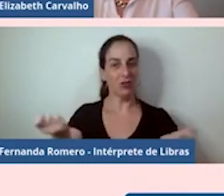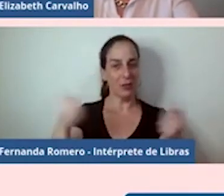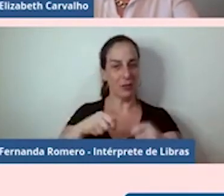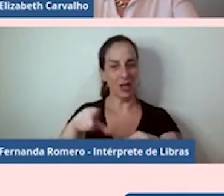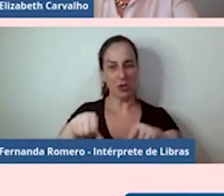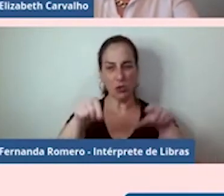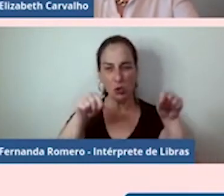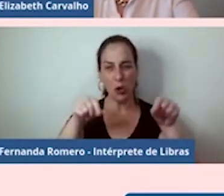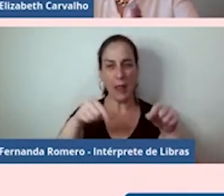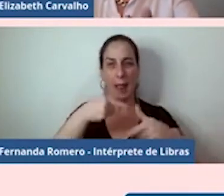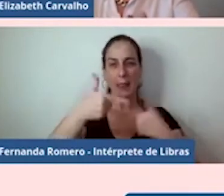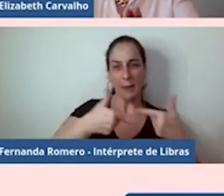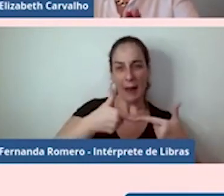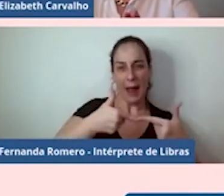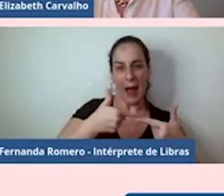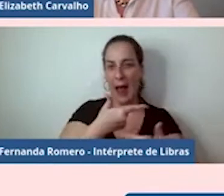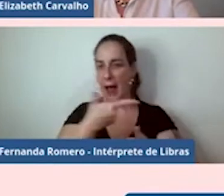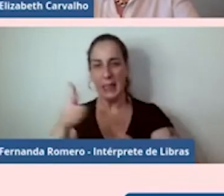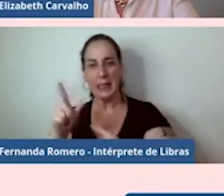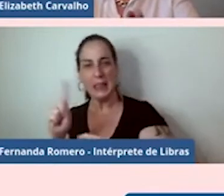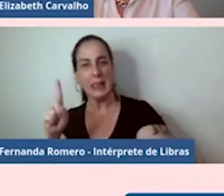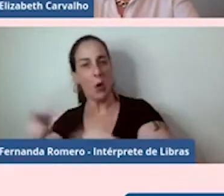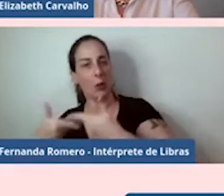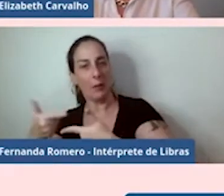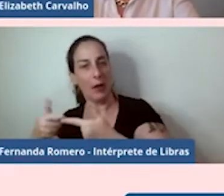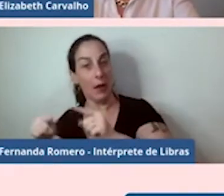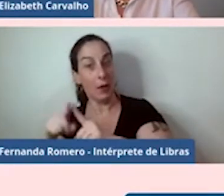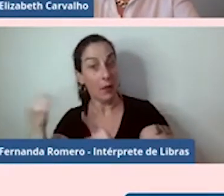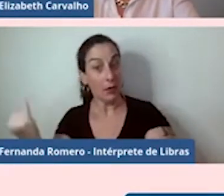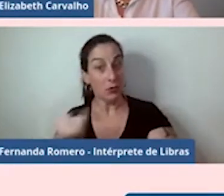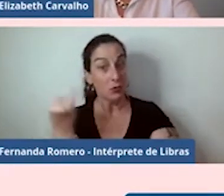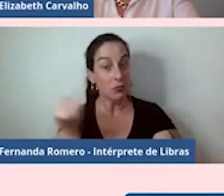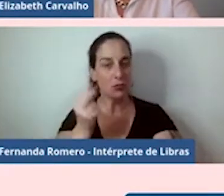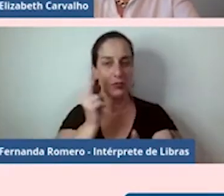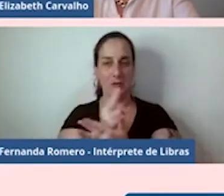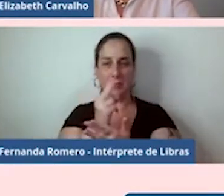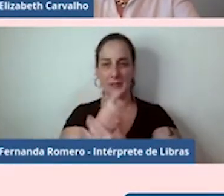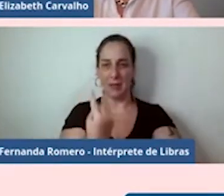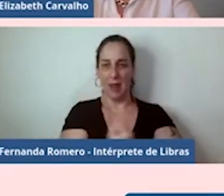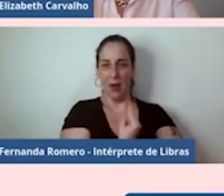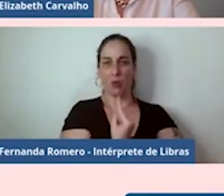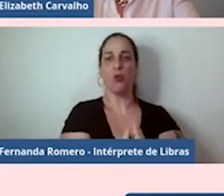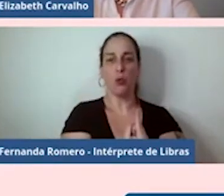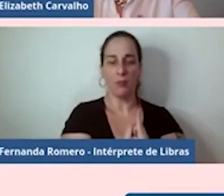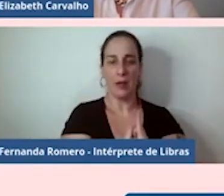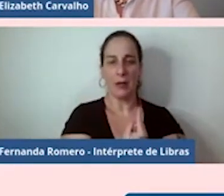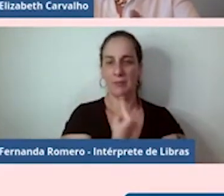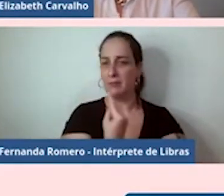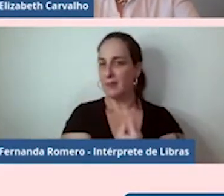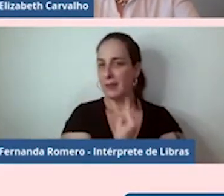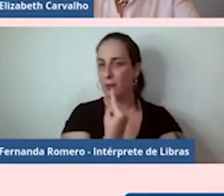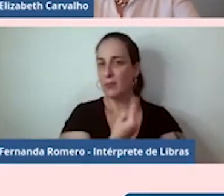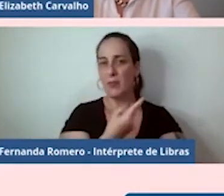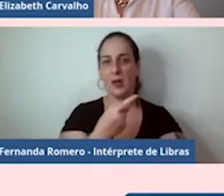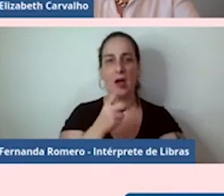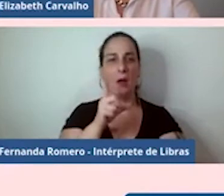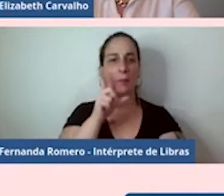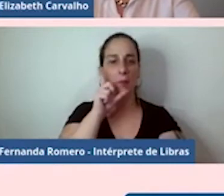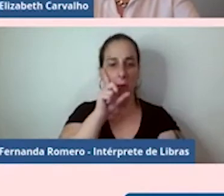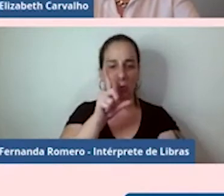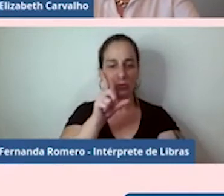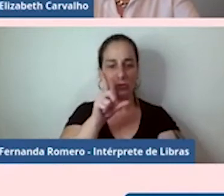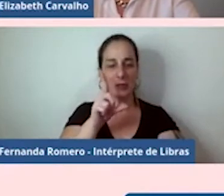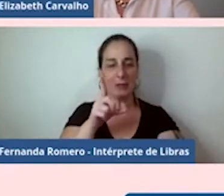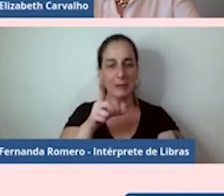trabalhar e não trabalhar, mas eu acho que o importante é que a gente sempre tenha autonomia para poder sustentar as escolhas que a